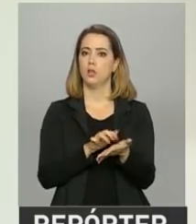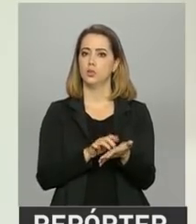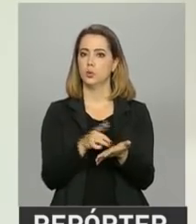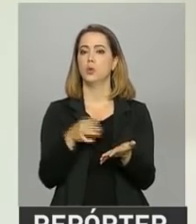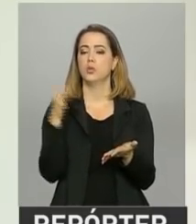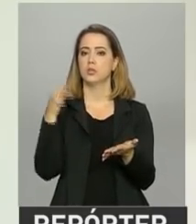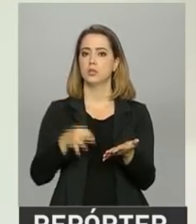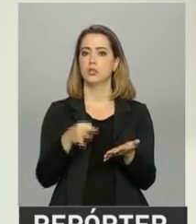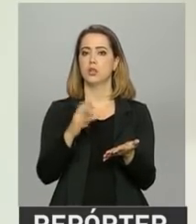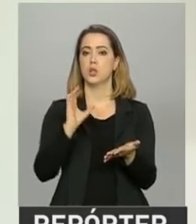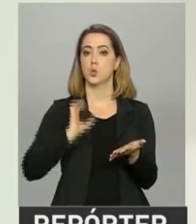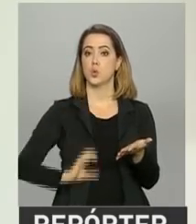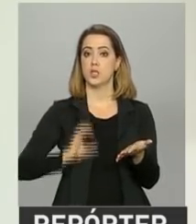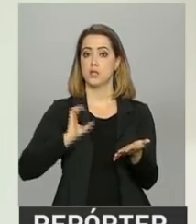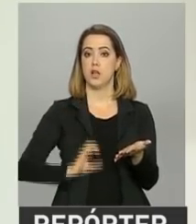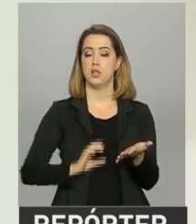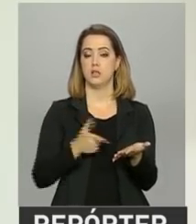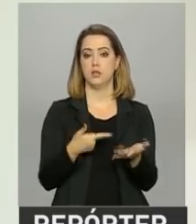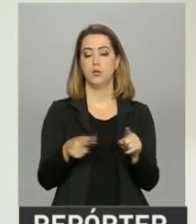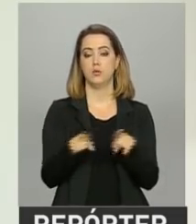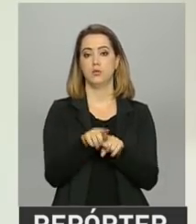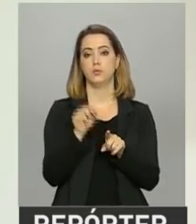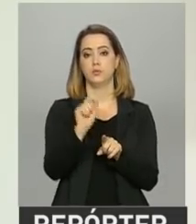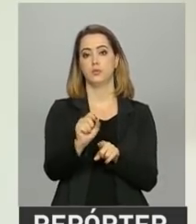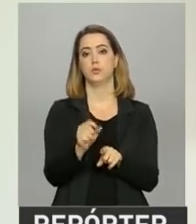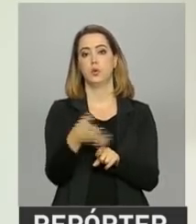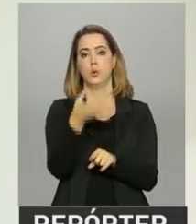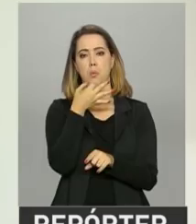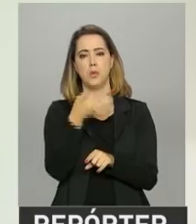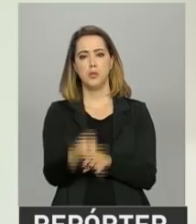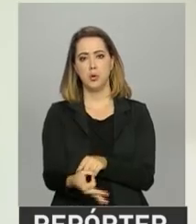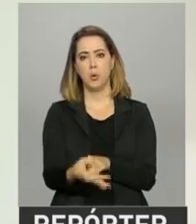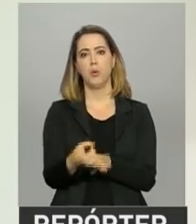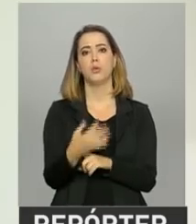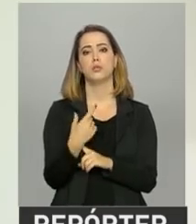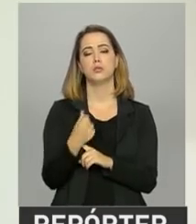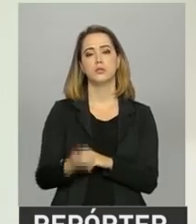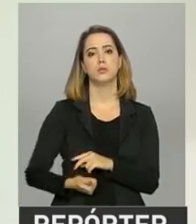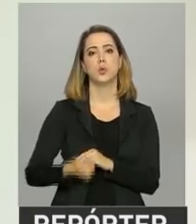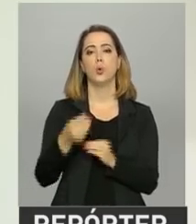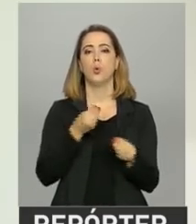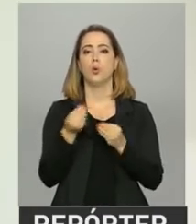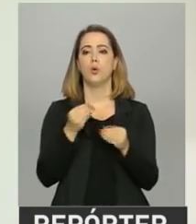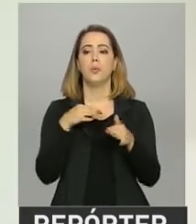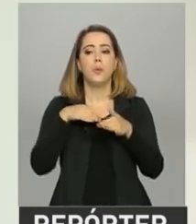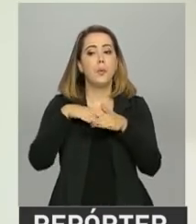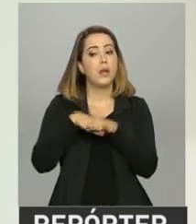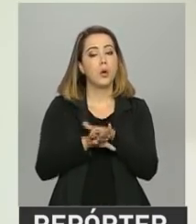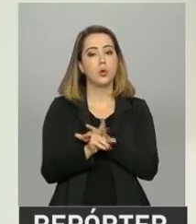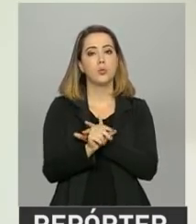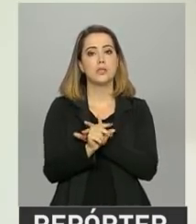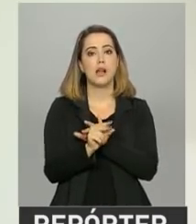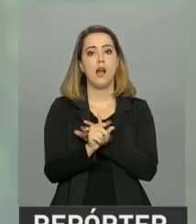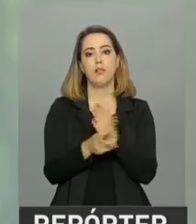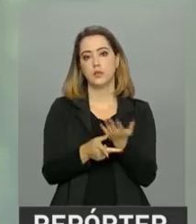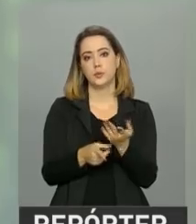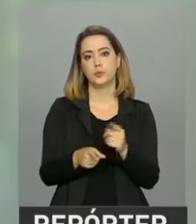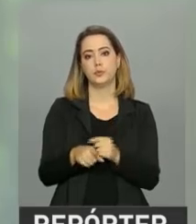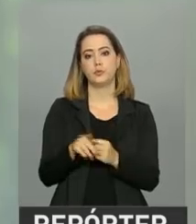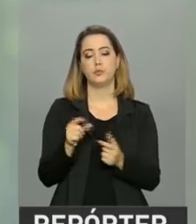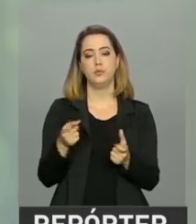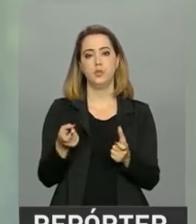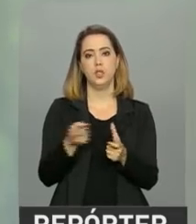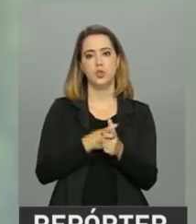foi criada pelo banco central dicas né de como poupar como sair do vermelho o